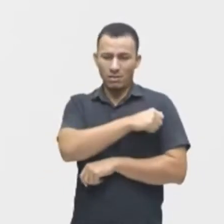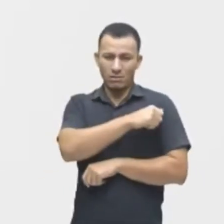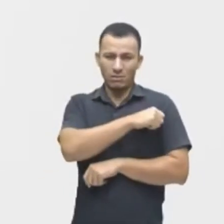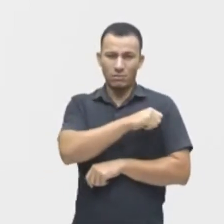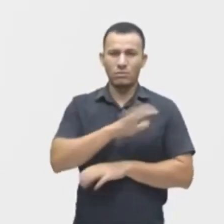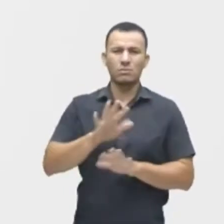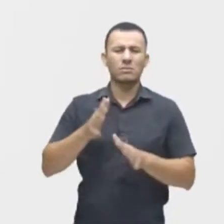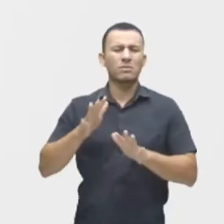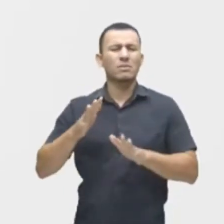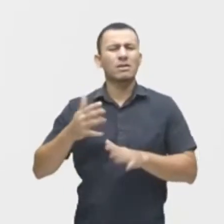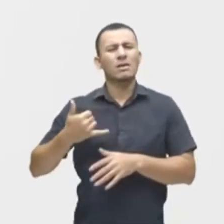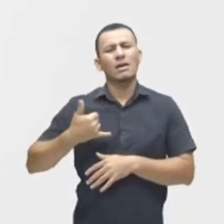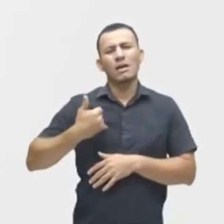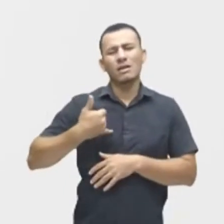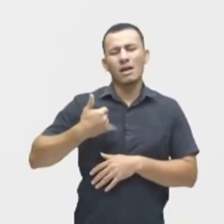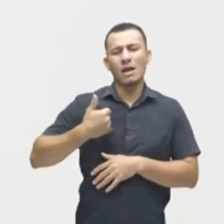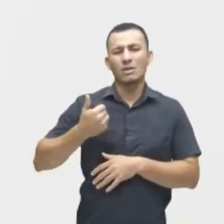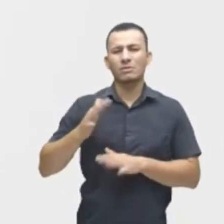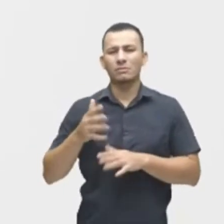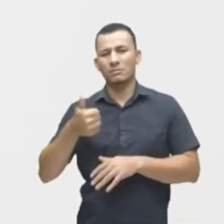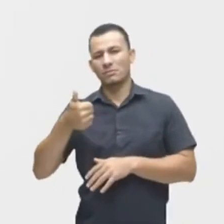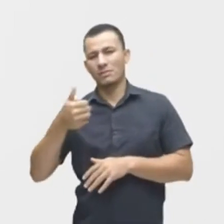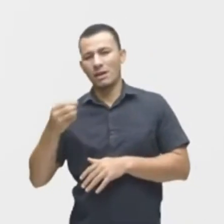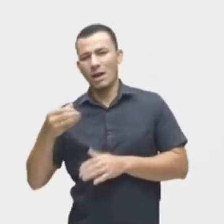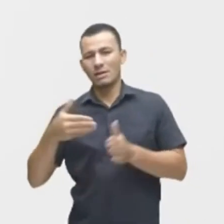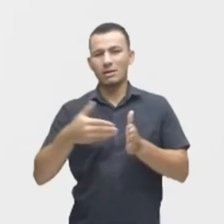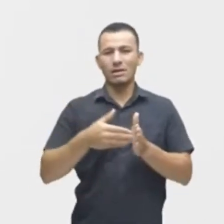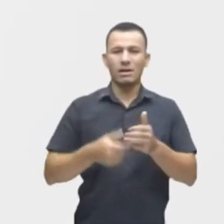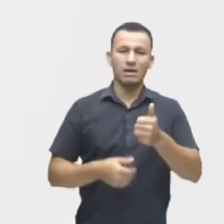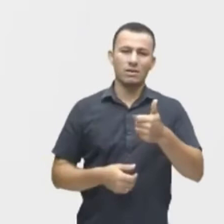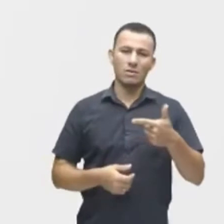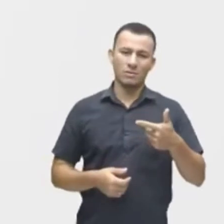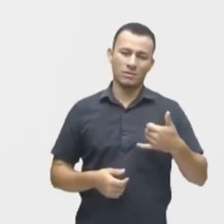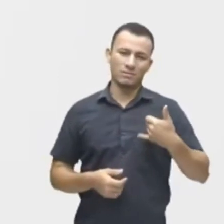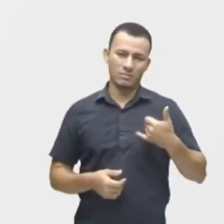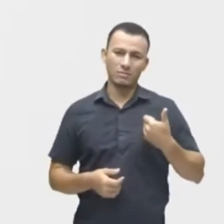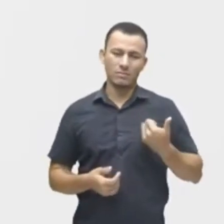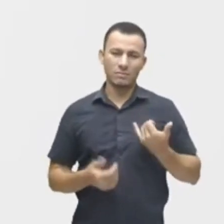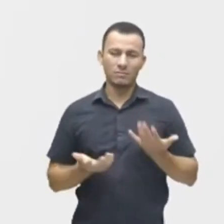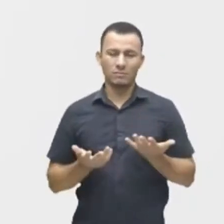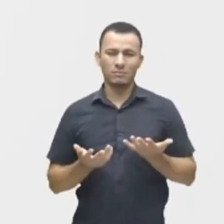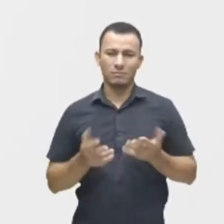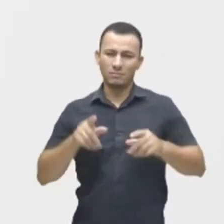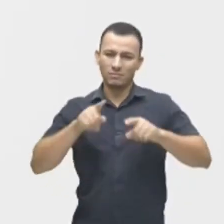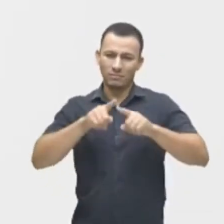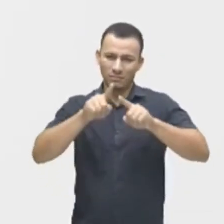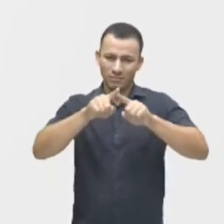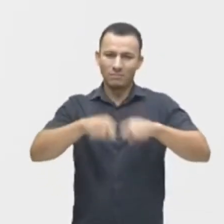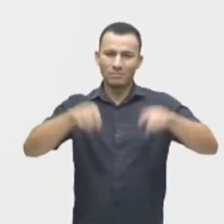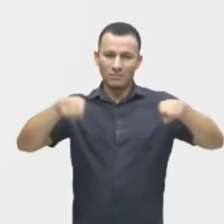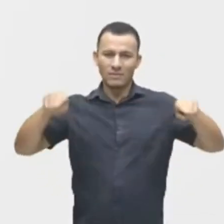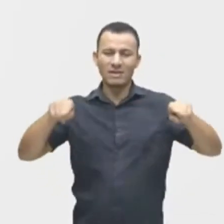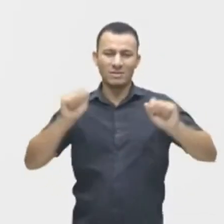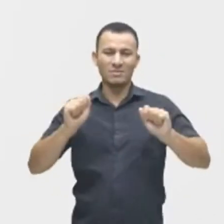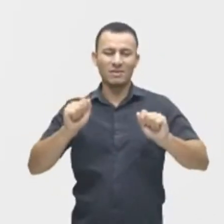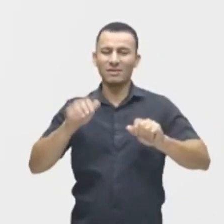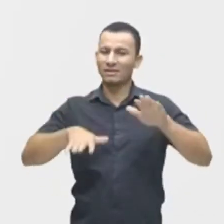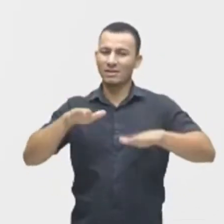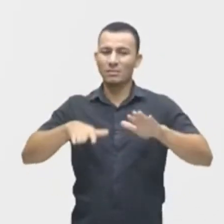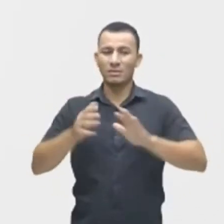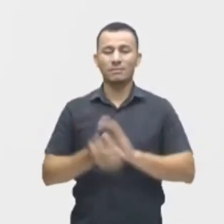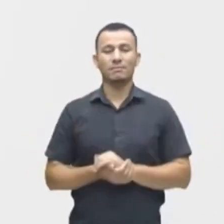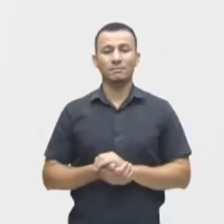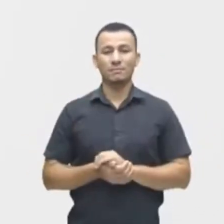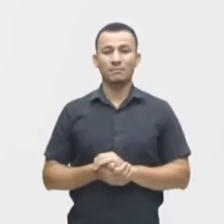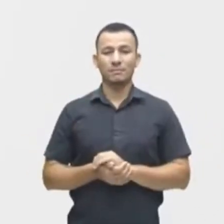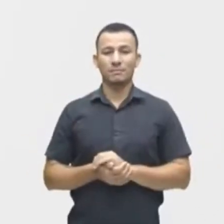estão com uma faixa etária de 10 a 12 anos, tá bom? Então, isso pode ter uma variação. Eu trouxe 2